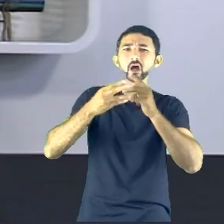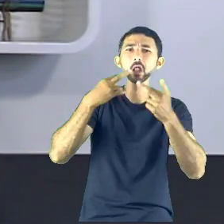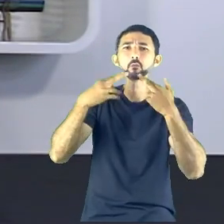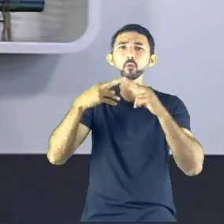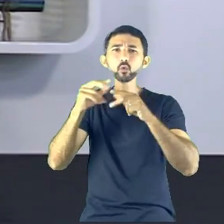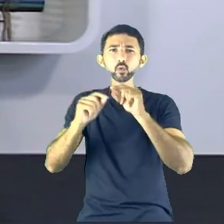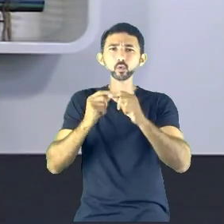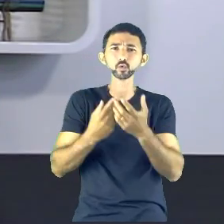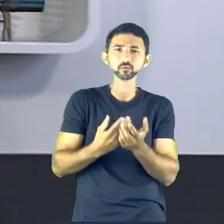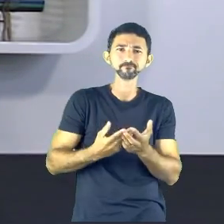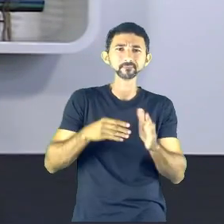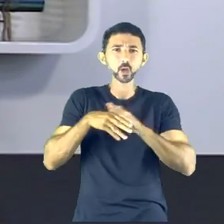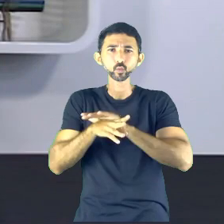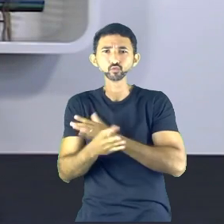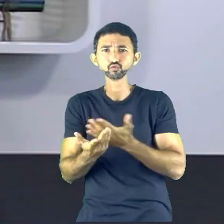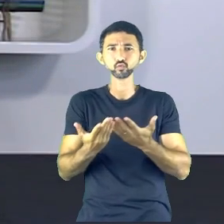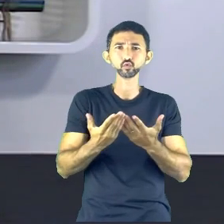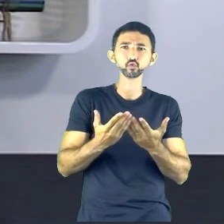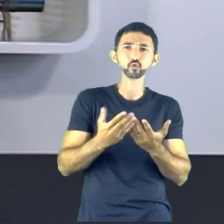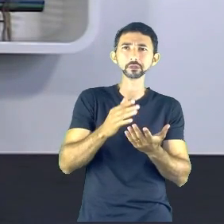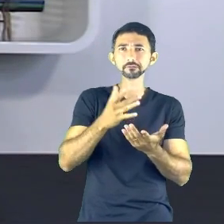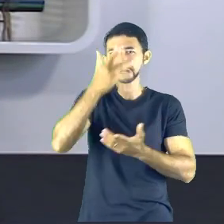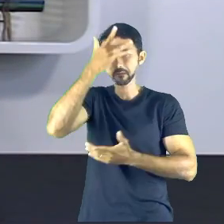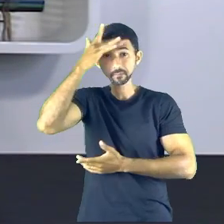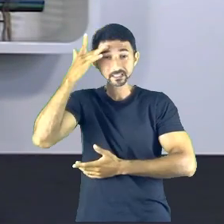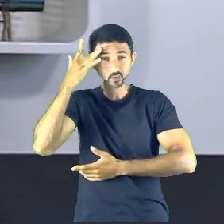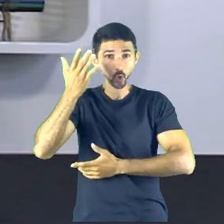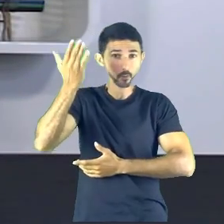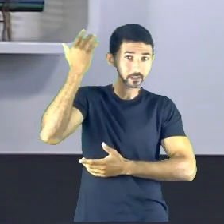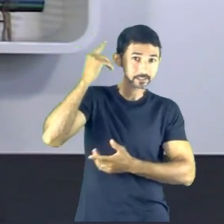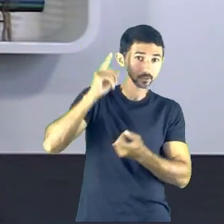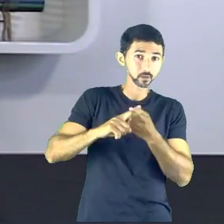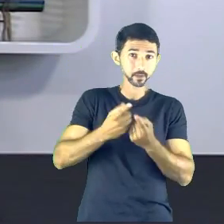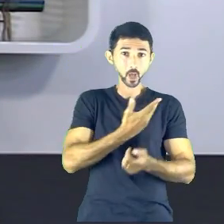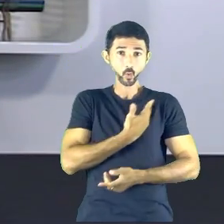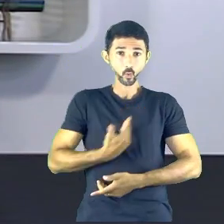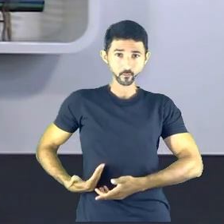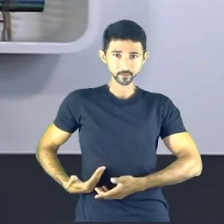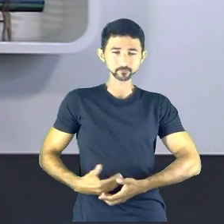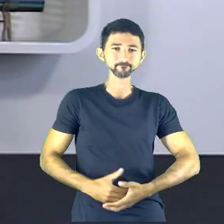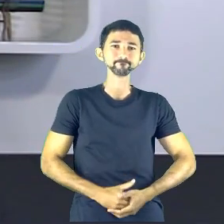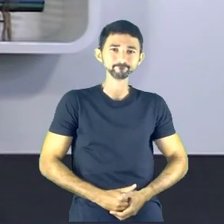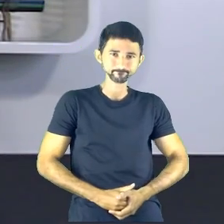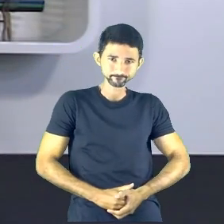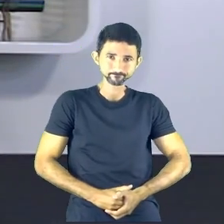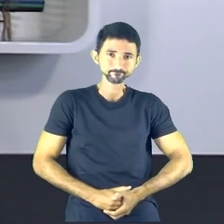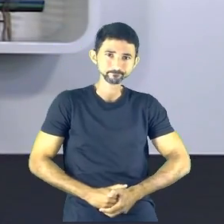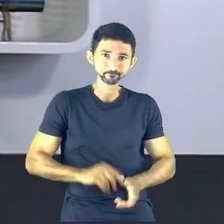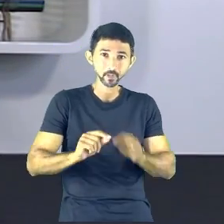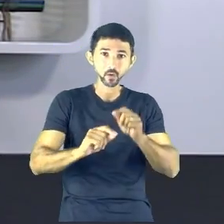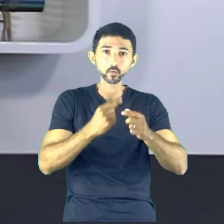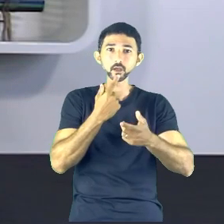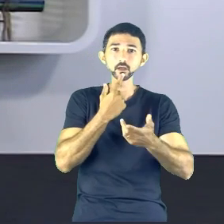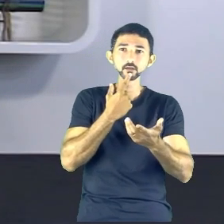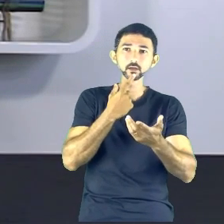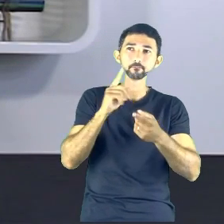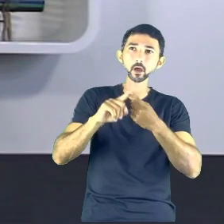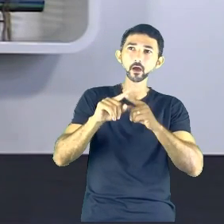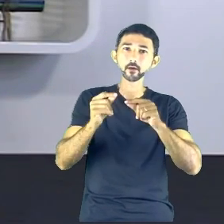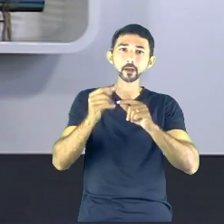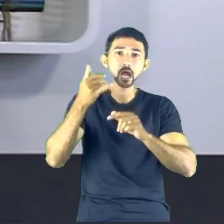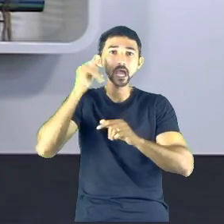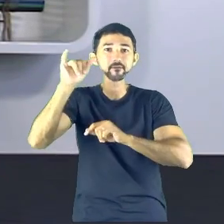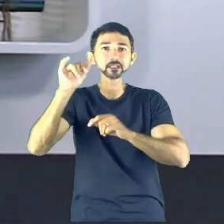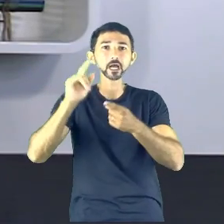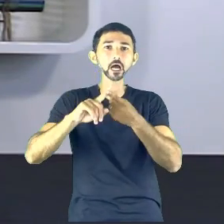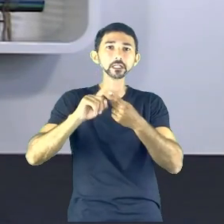também fazer críticas aos costumes das pessoas na época e aos governos também. Uma forma